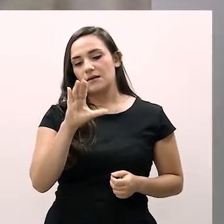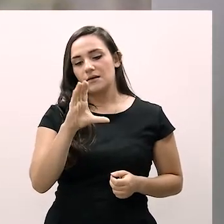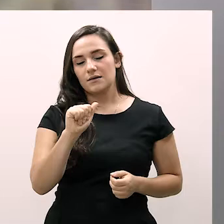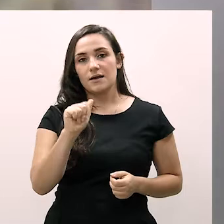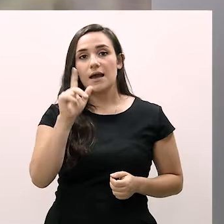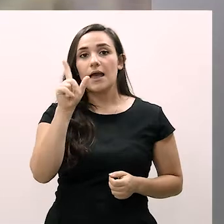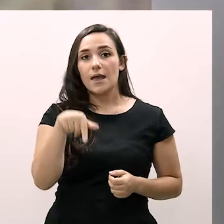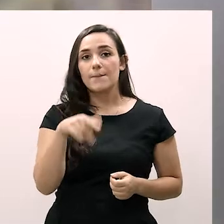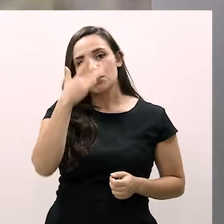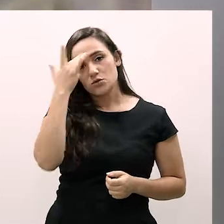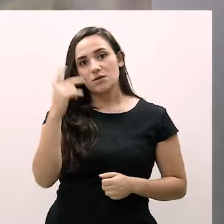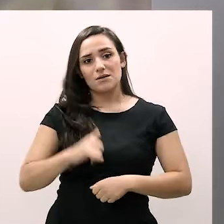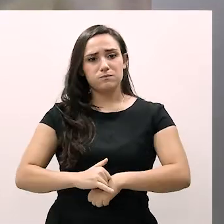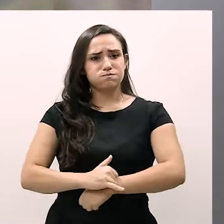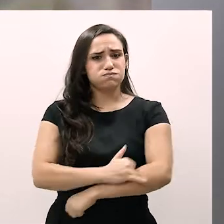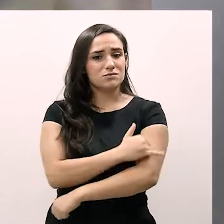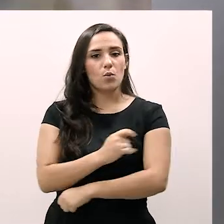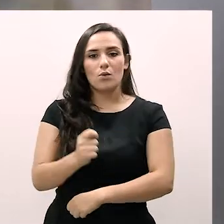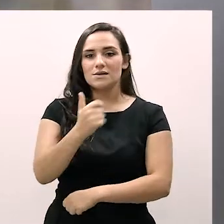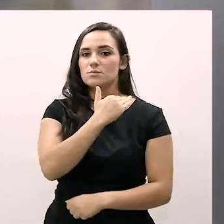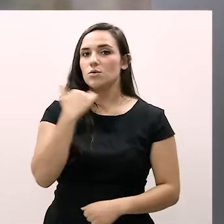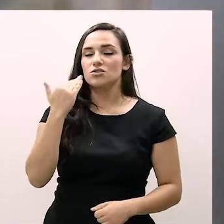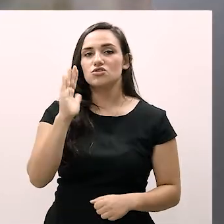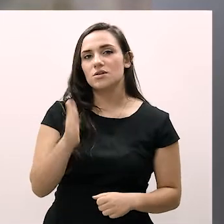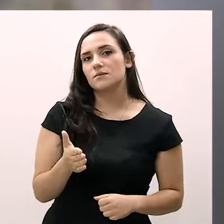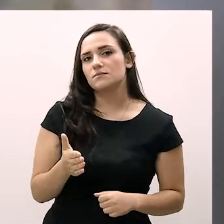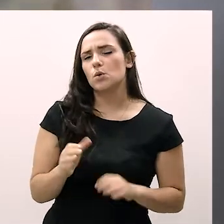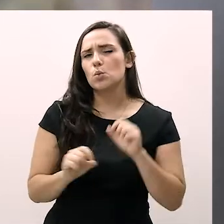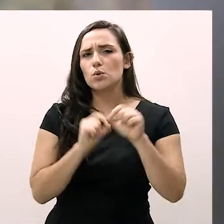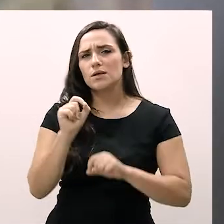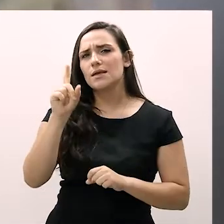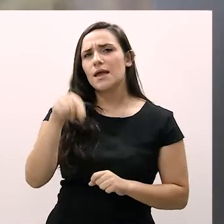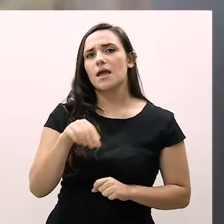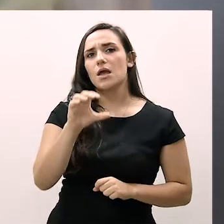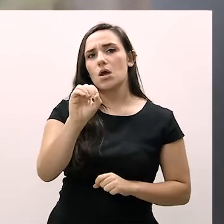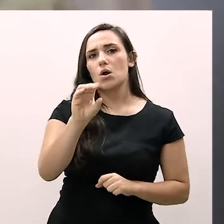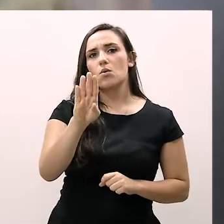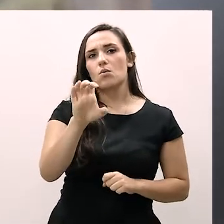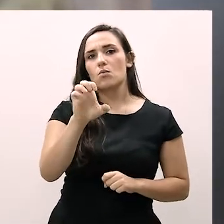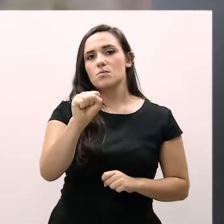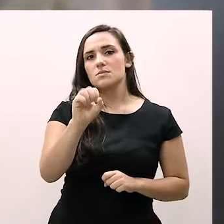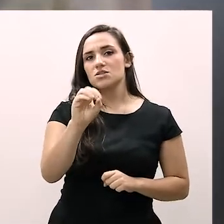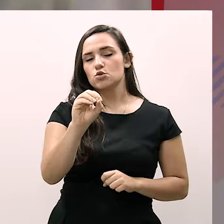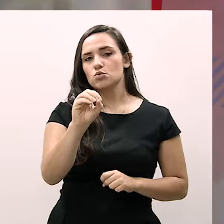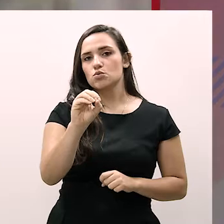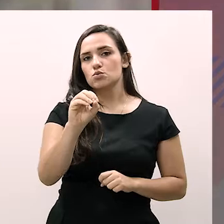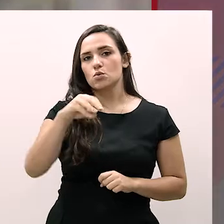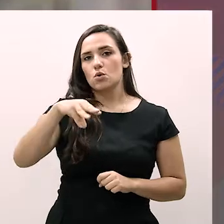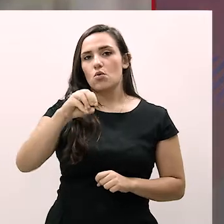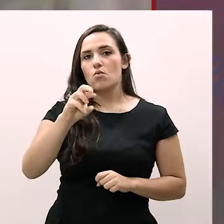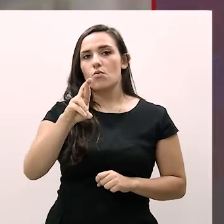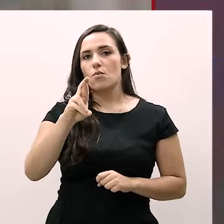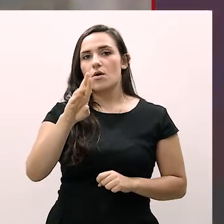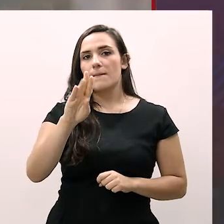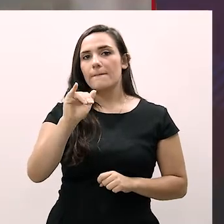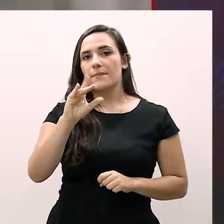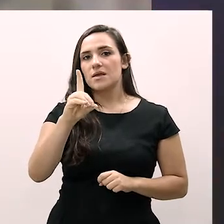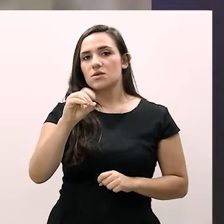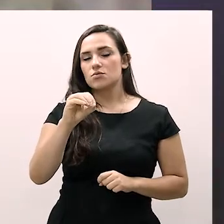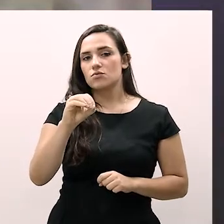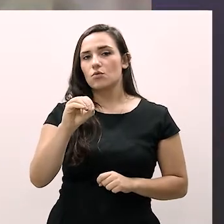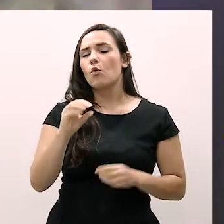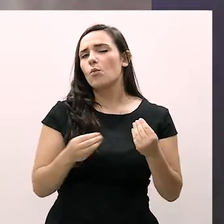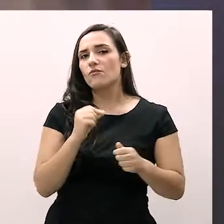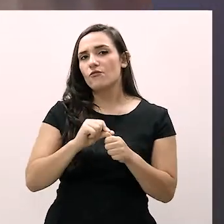interessante lembrar, quem que é obeso mórbido? O cálculo da obesidade mórbida é baseado no IMC, né? O índice de massa